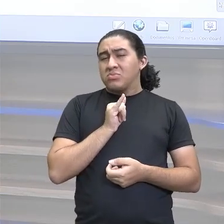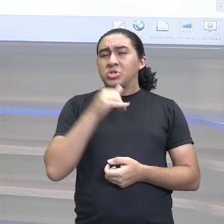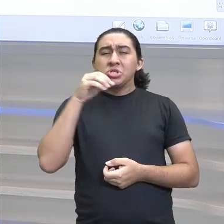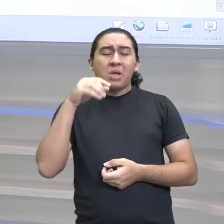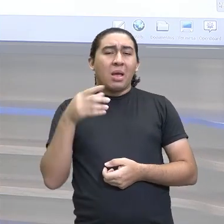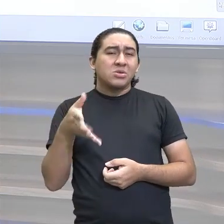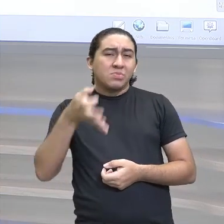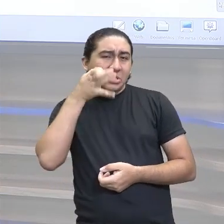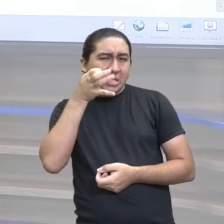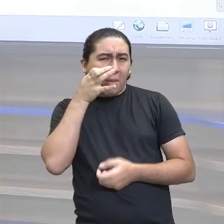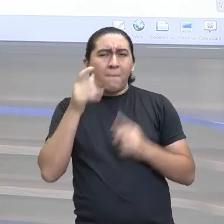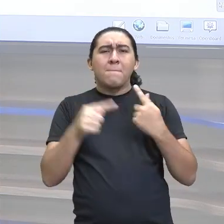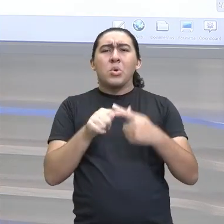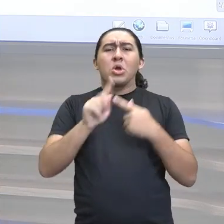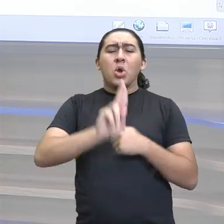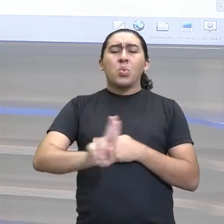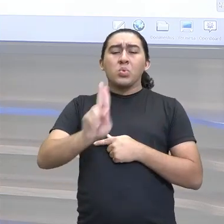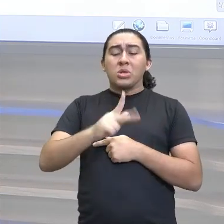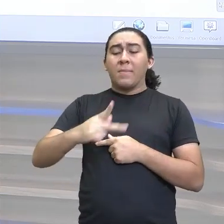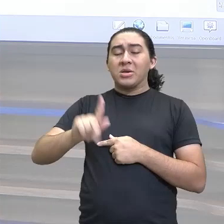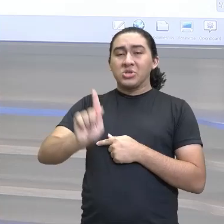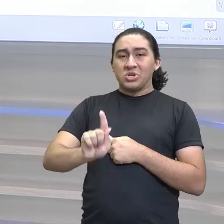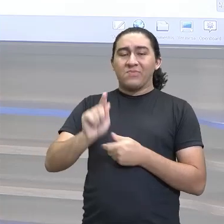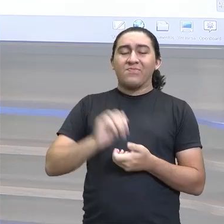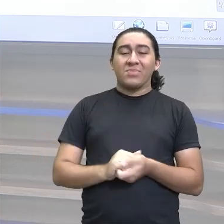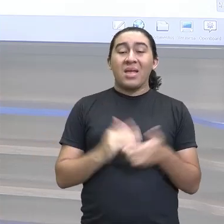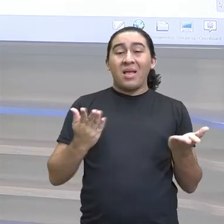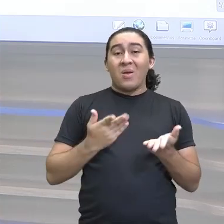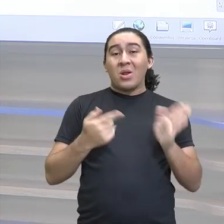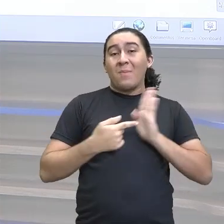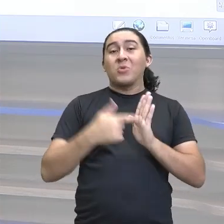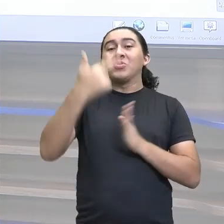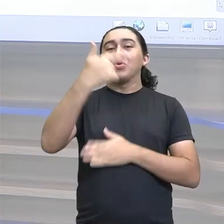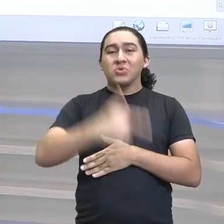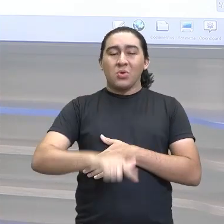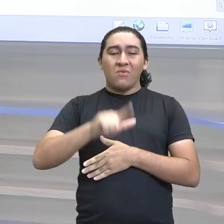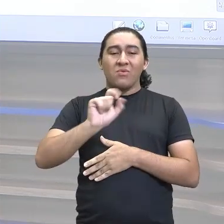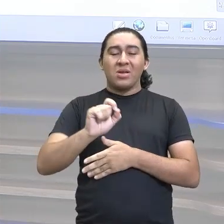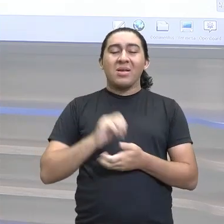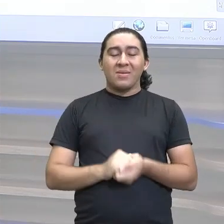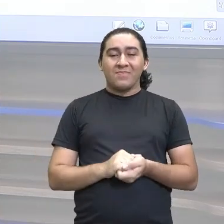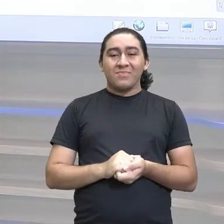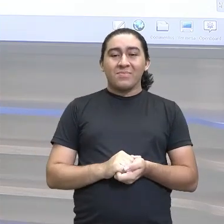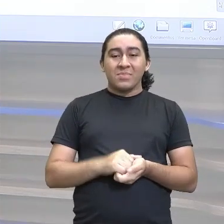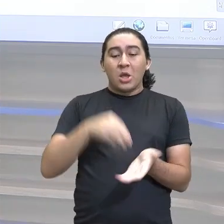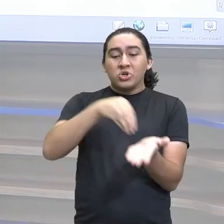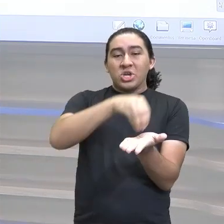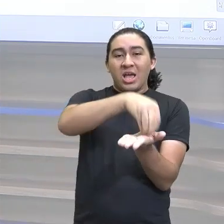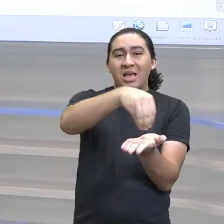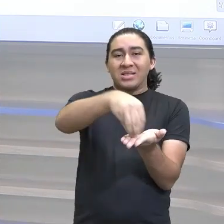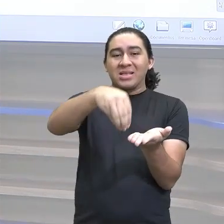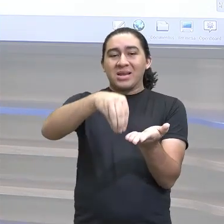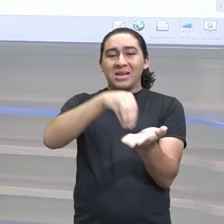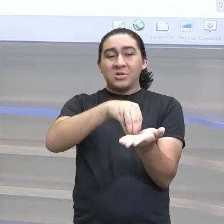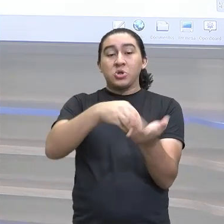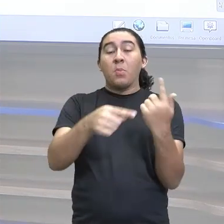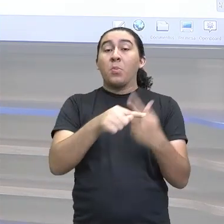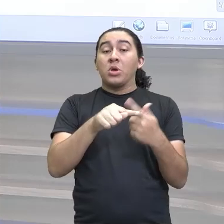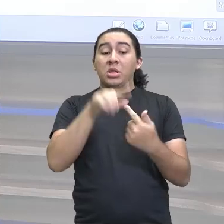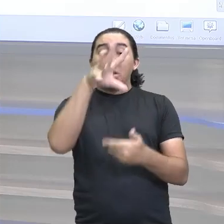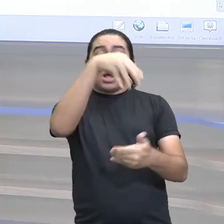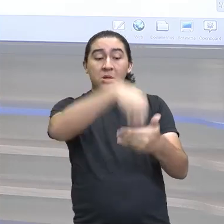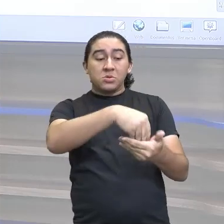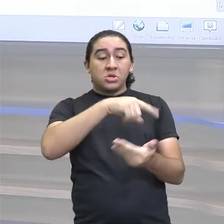gente usa a mesma soma da PG? Vamos trazer aqui novamente a lenda do xadrez, porque lá nós temos